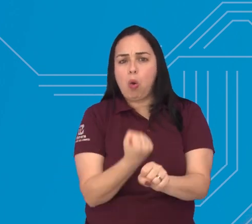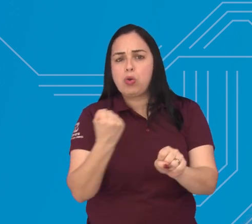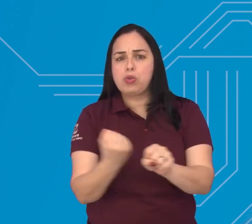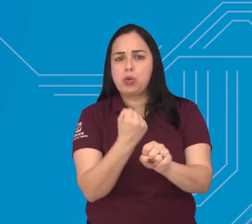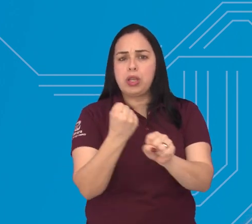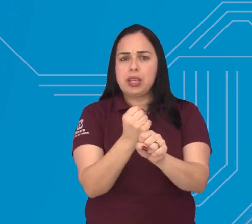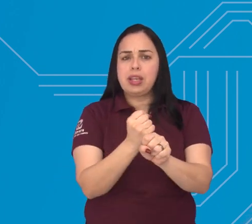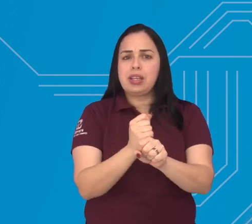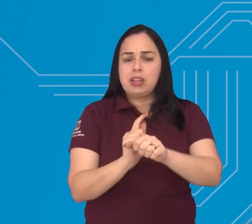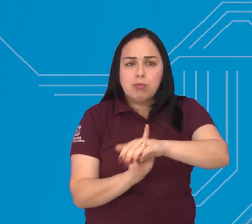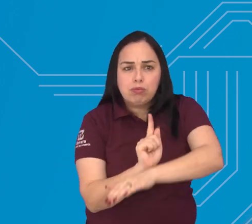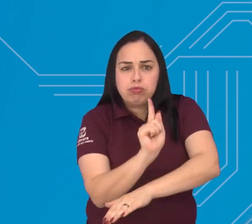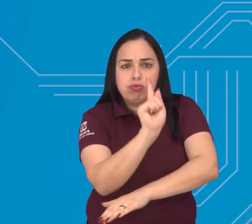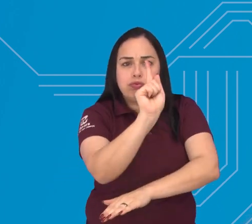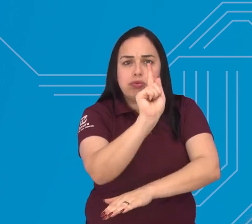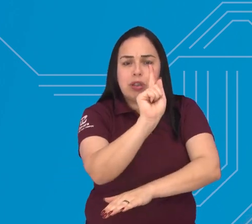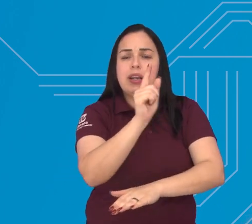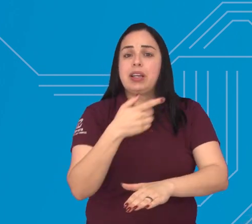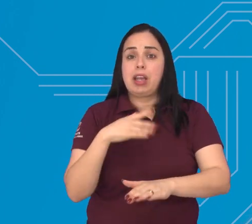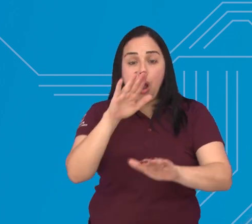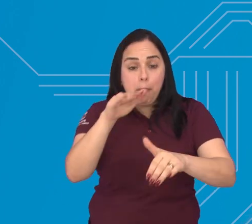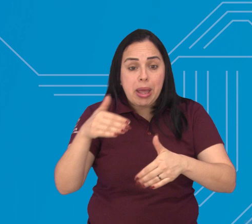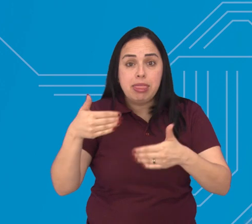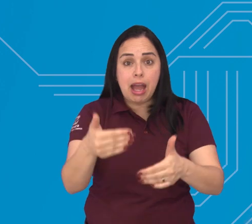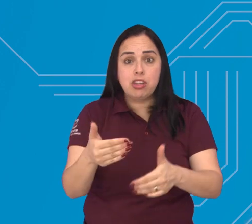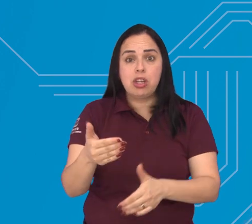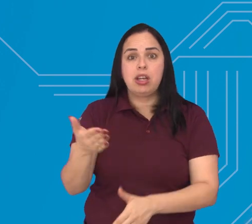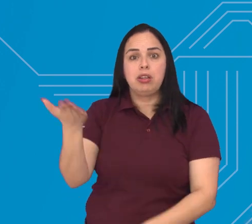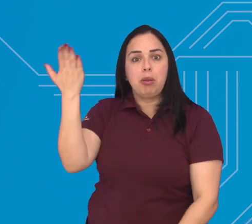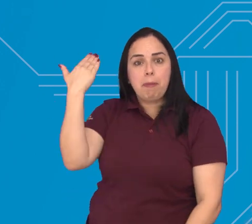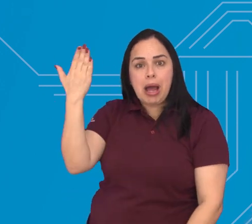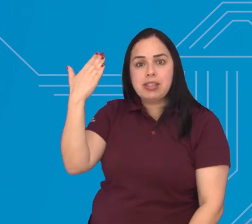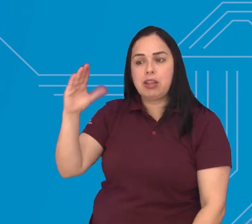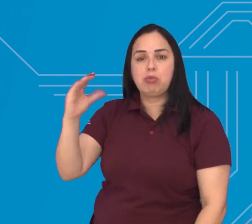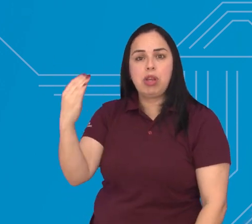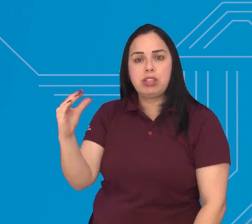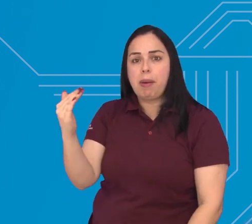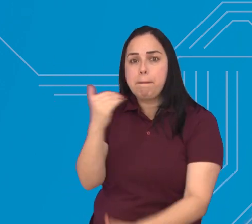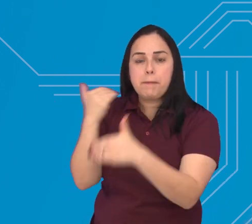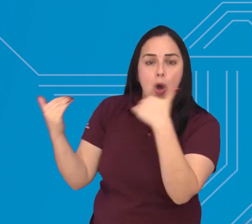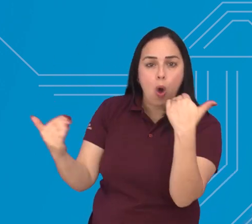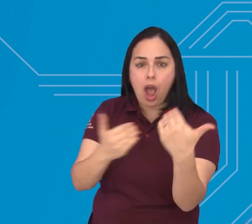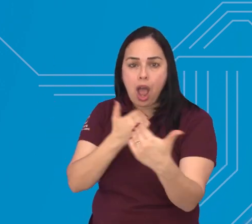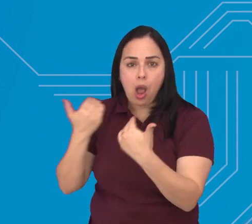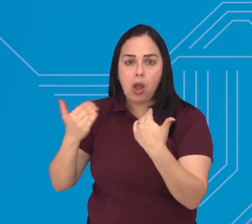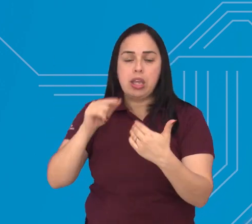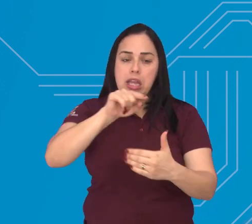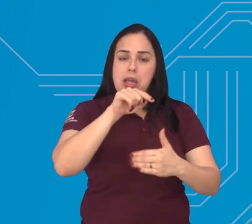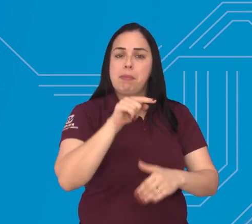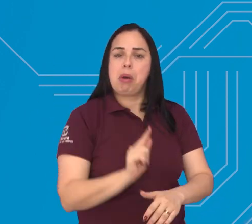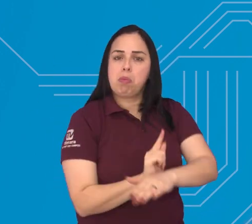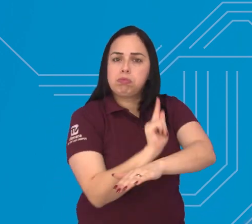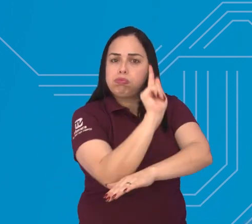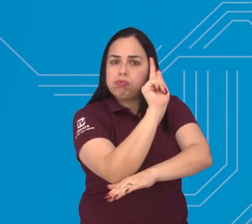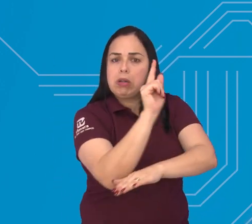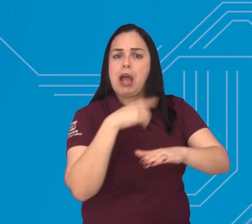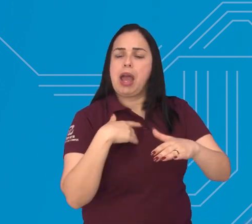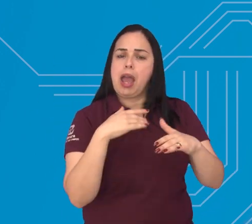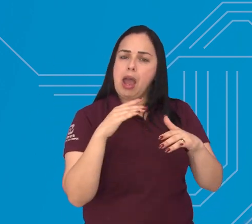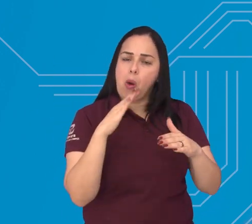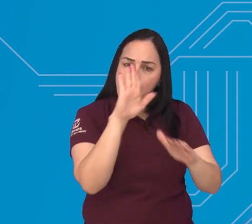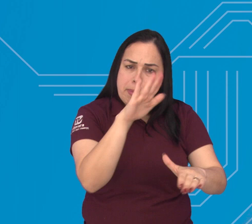de Alcântara, que homenageia cientistas que perderam a vida na maior tragédia do Programa Espacial Brasileiro. O